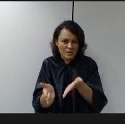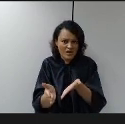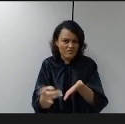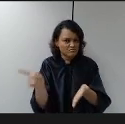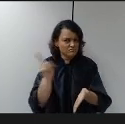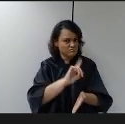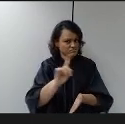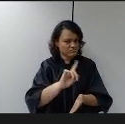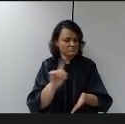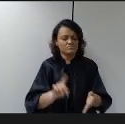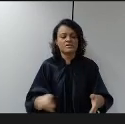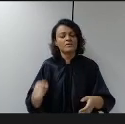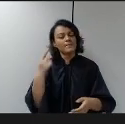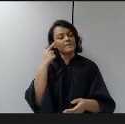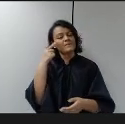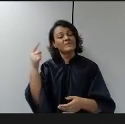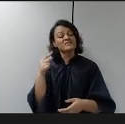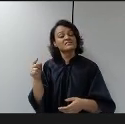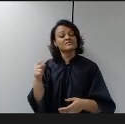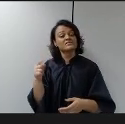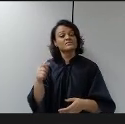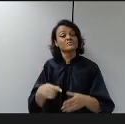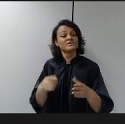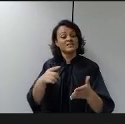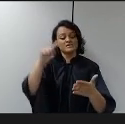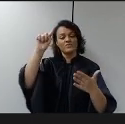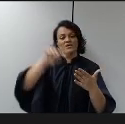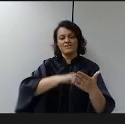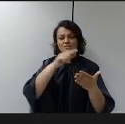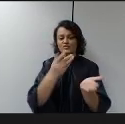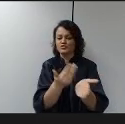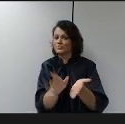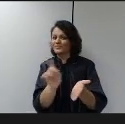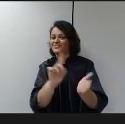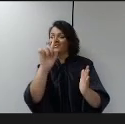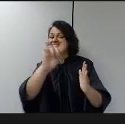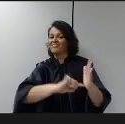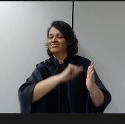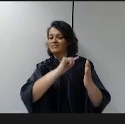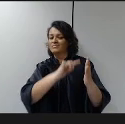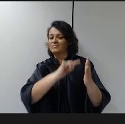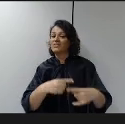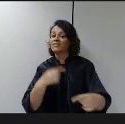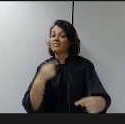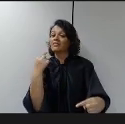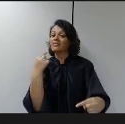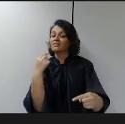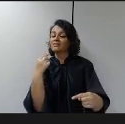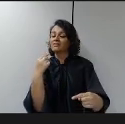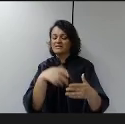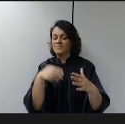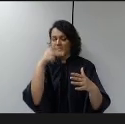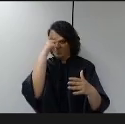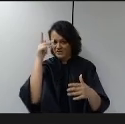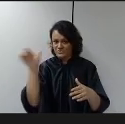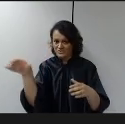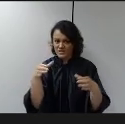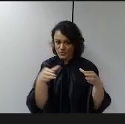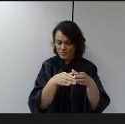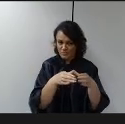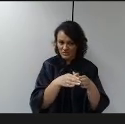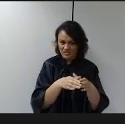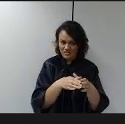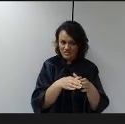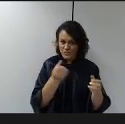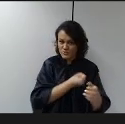vista que foram eliminados do concurso por não estarem dentro do dobro do número de vagas previsto